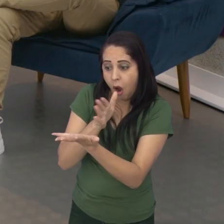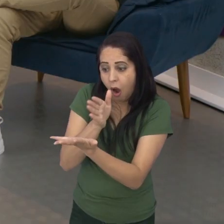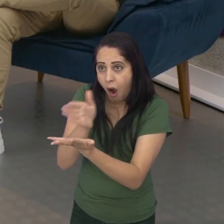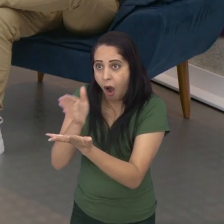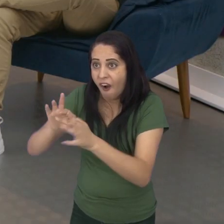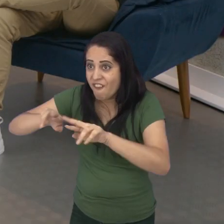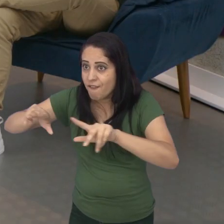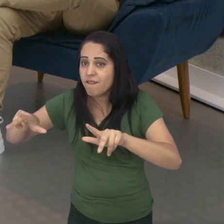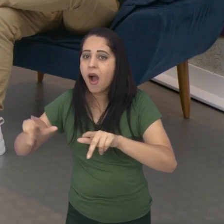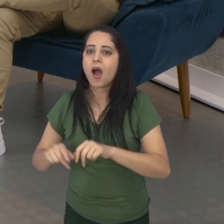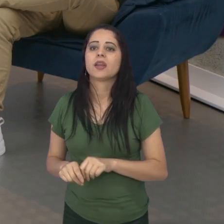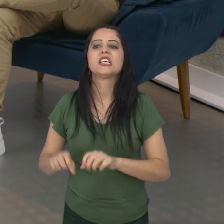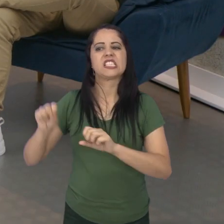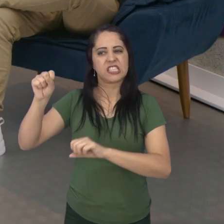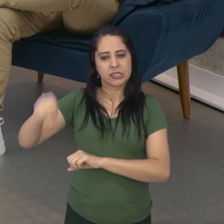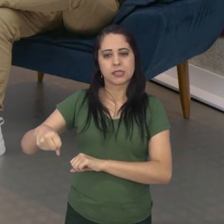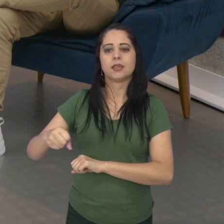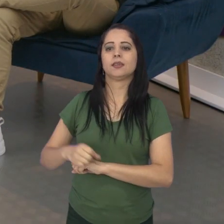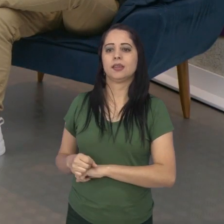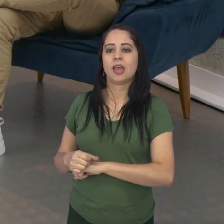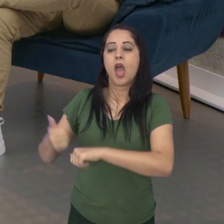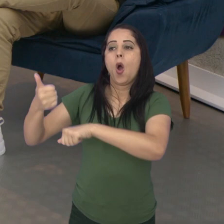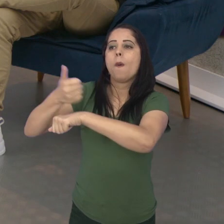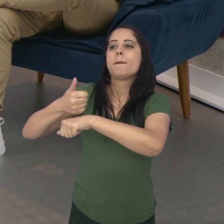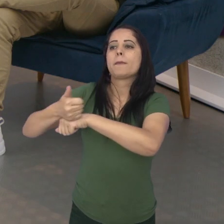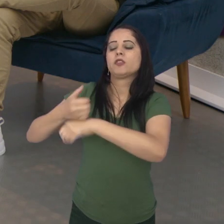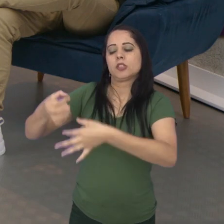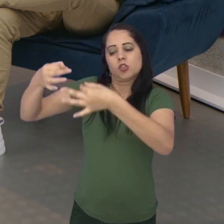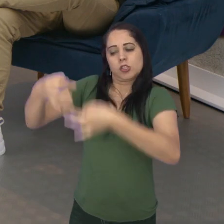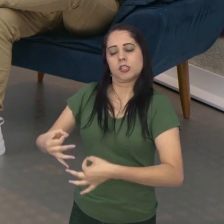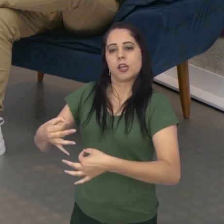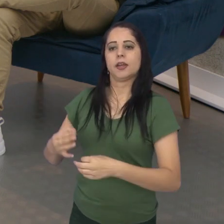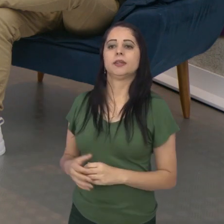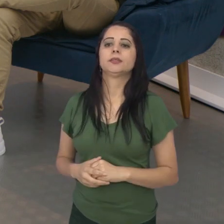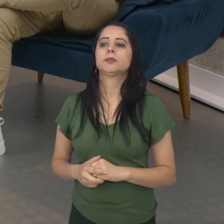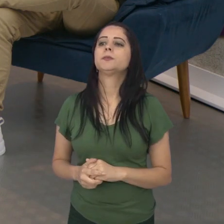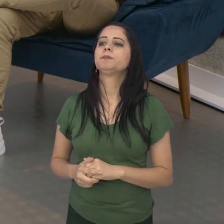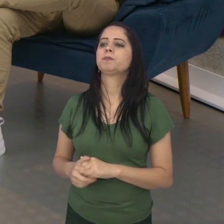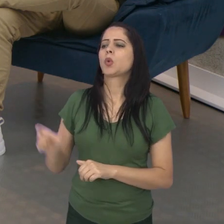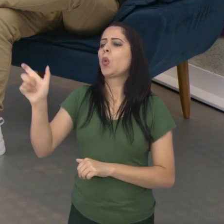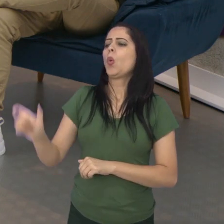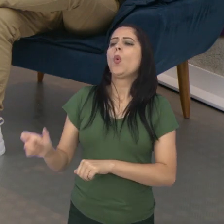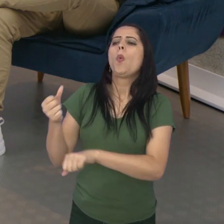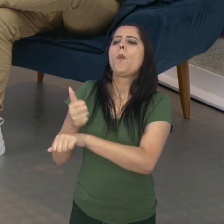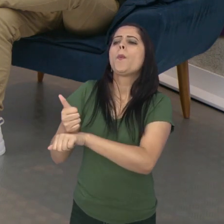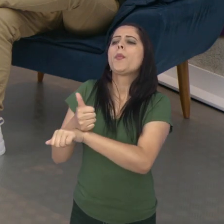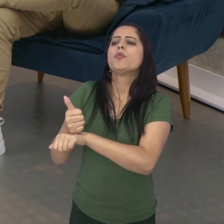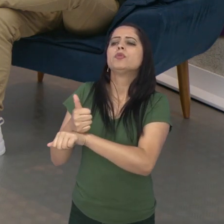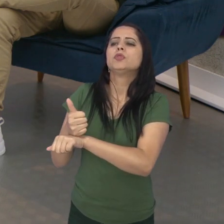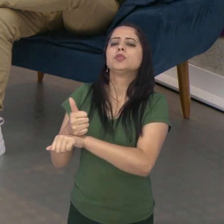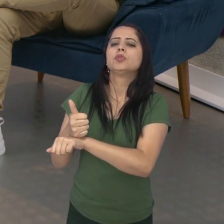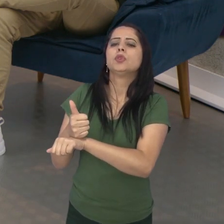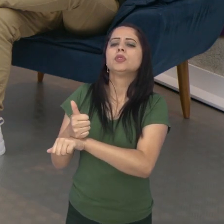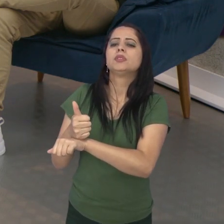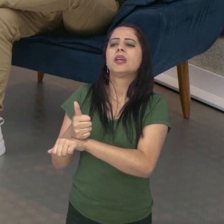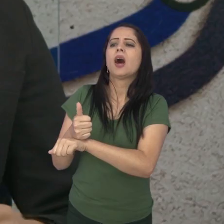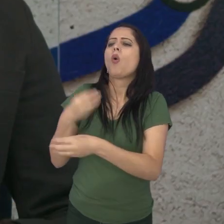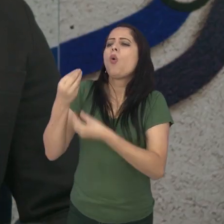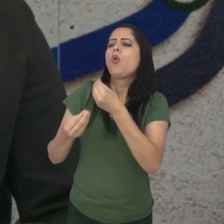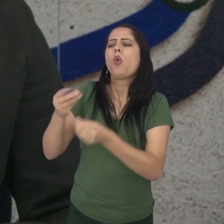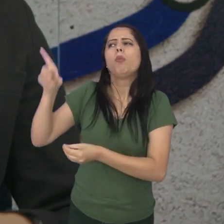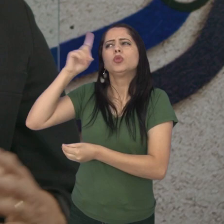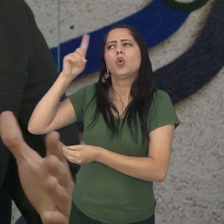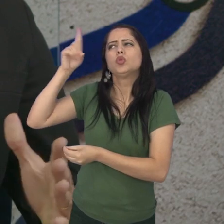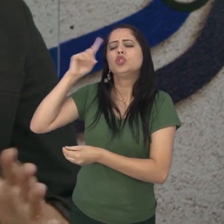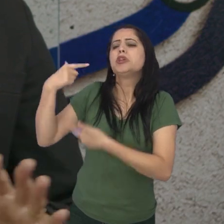muita ciência, viu, Samuel? Tem que ser exato, né? É uma profissão de exatidão. E o engenheiro civil,